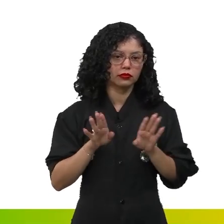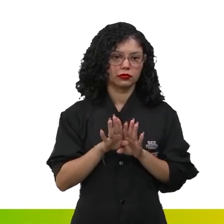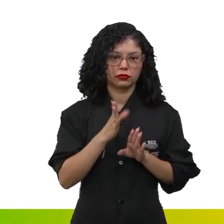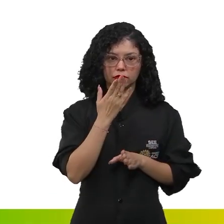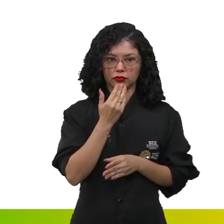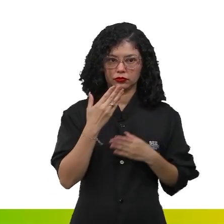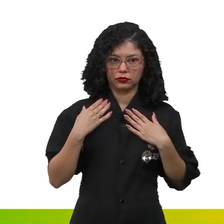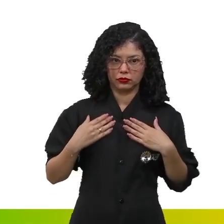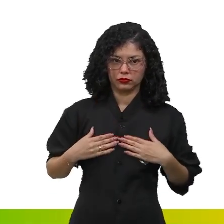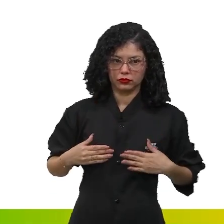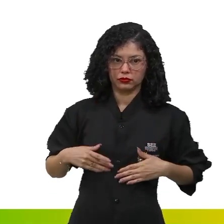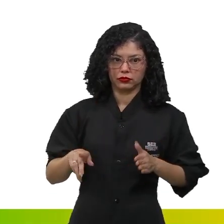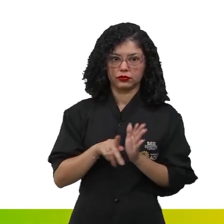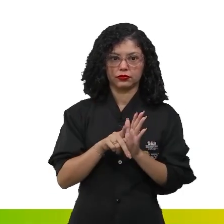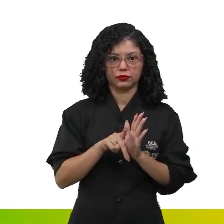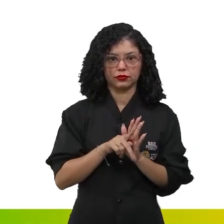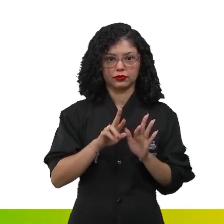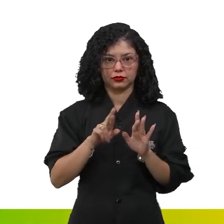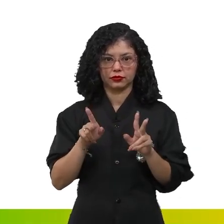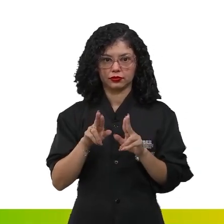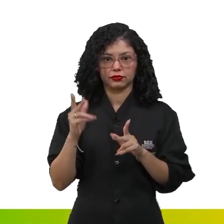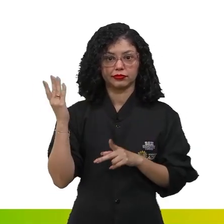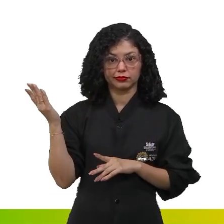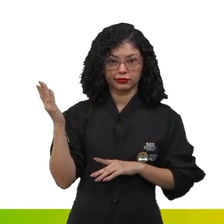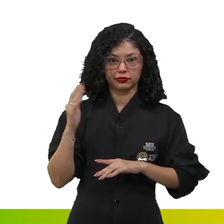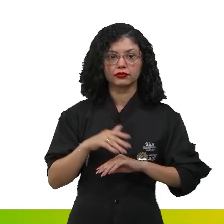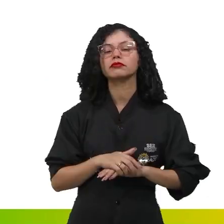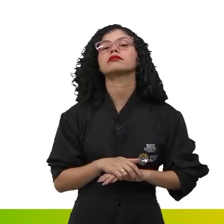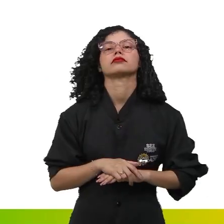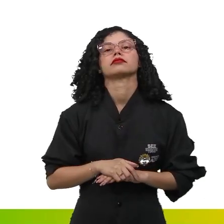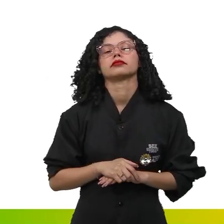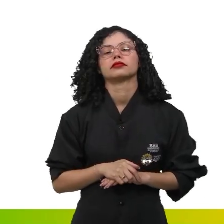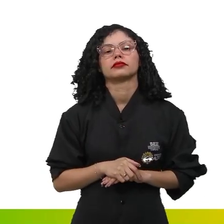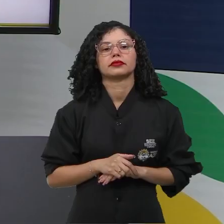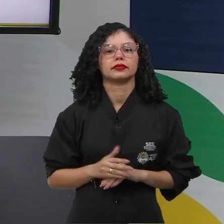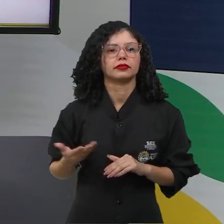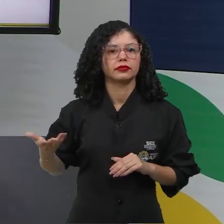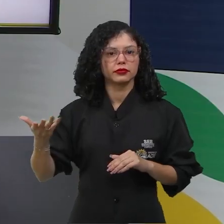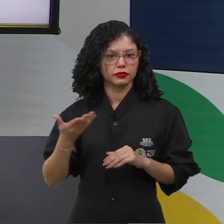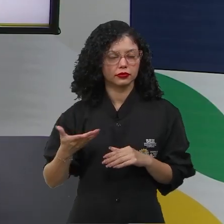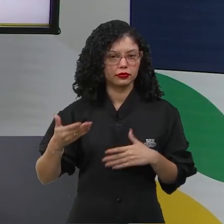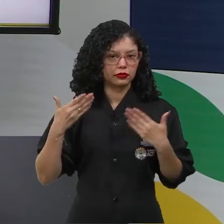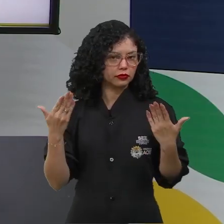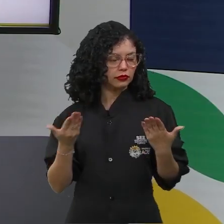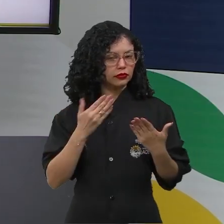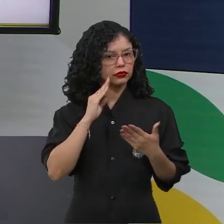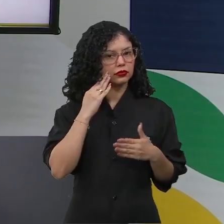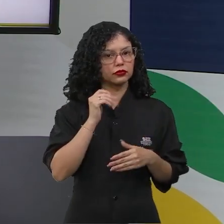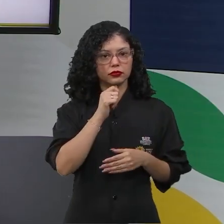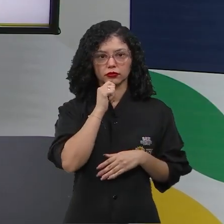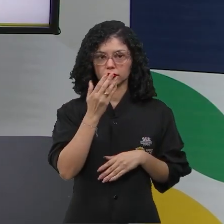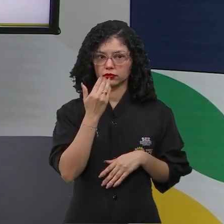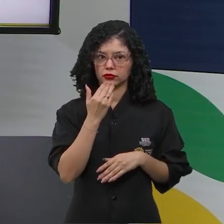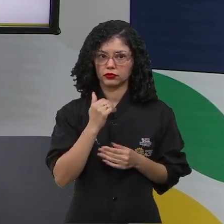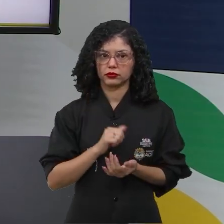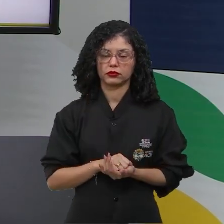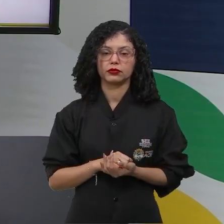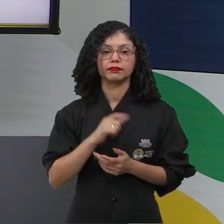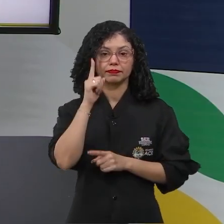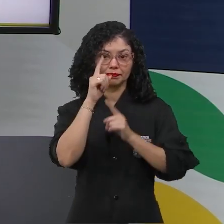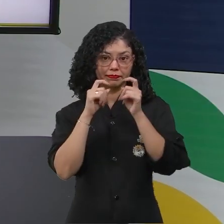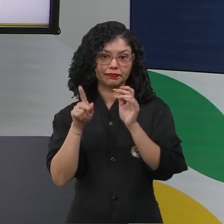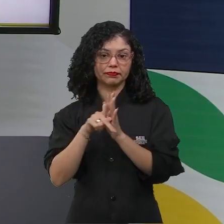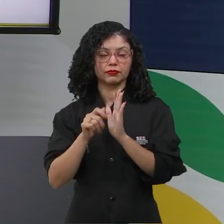imagem corporal, totalmente diferente dessa branquela aqui. Então, é basicamente isso. Entender que a forma com que você se alimenta, ela expressa